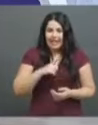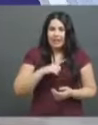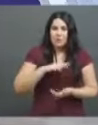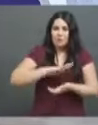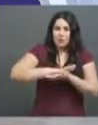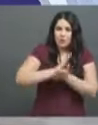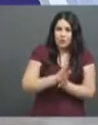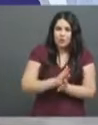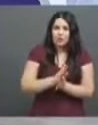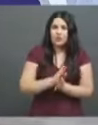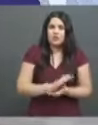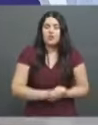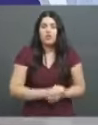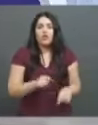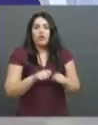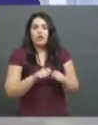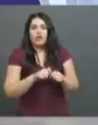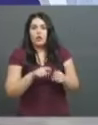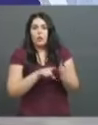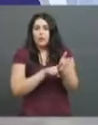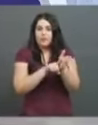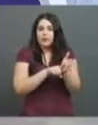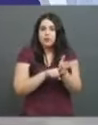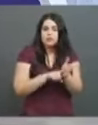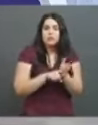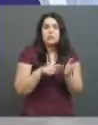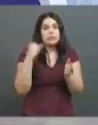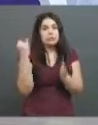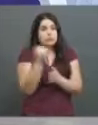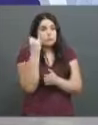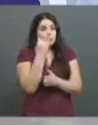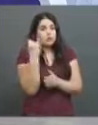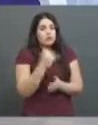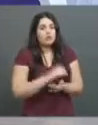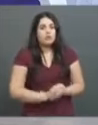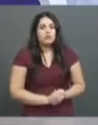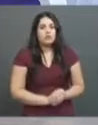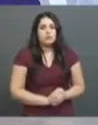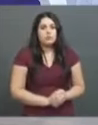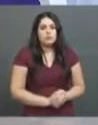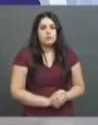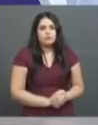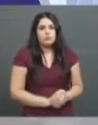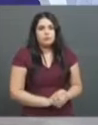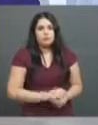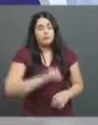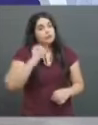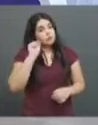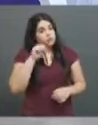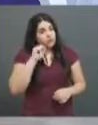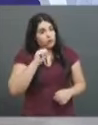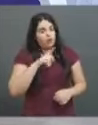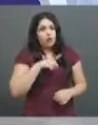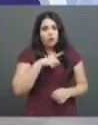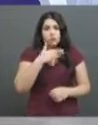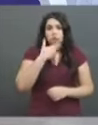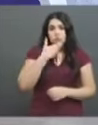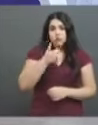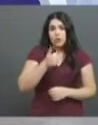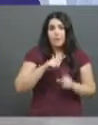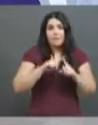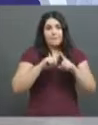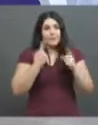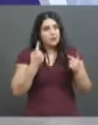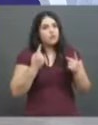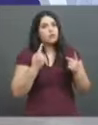fazerem aquele exame de rotina tão importante? Sem dúvida. Tem melhorado muito, mas